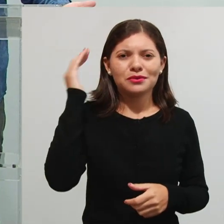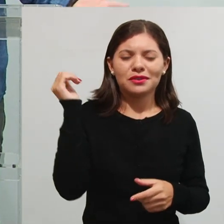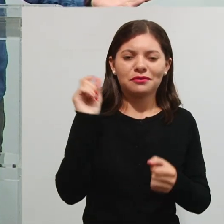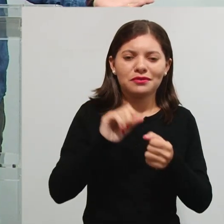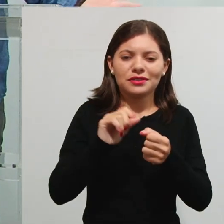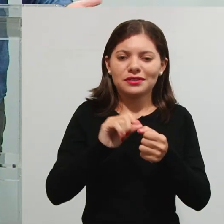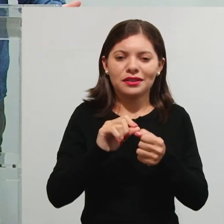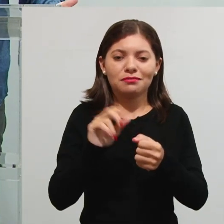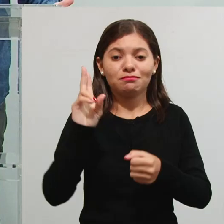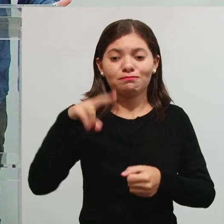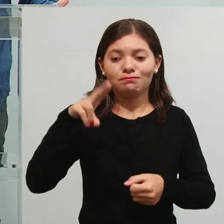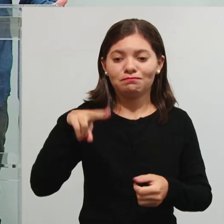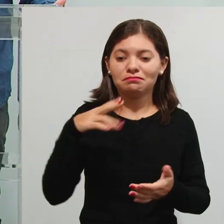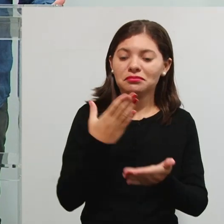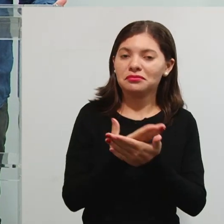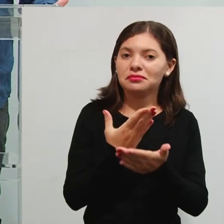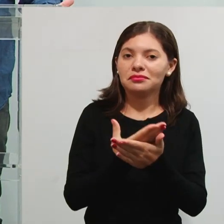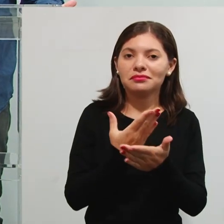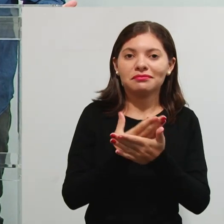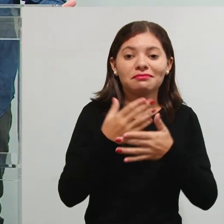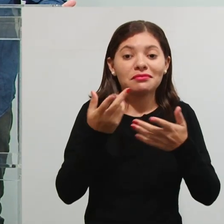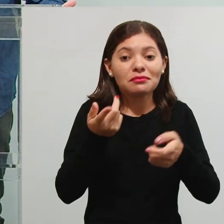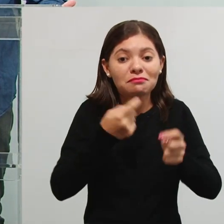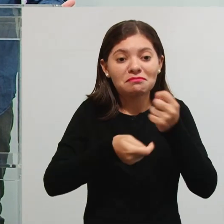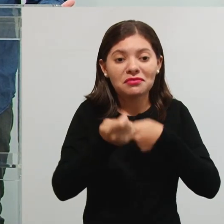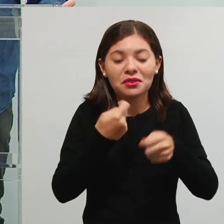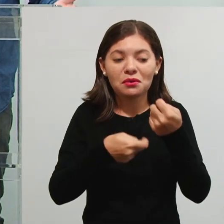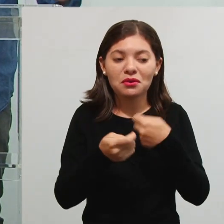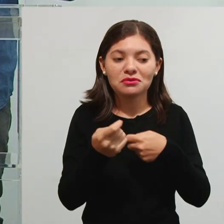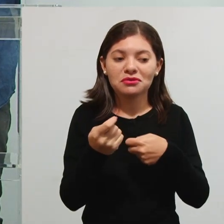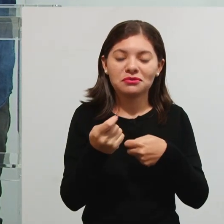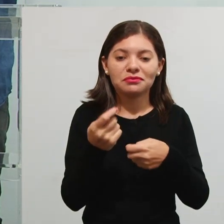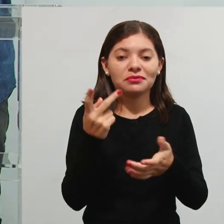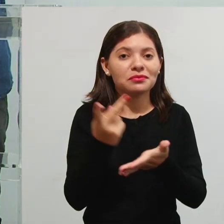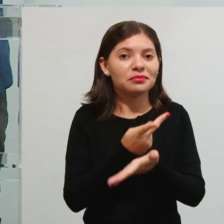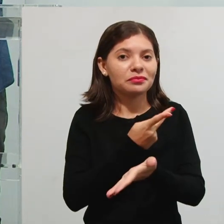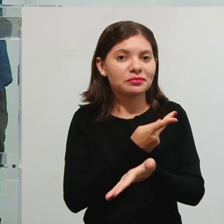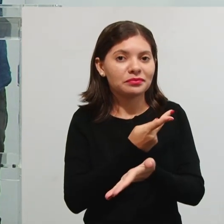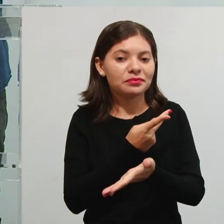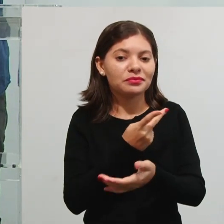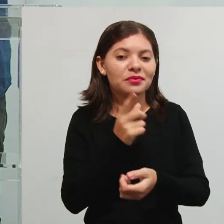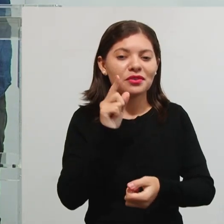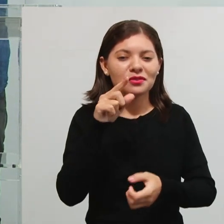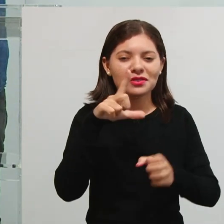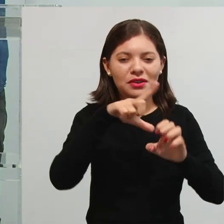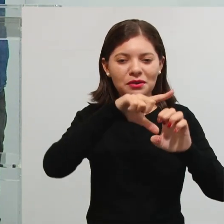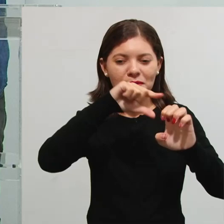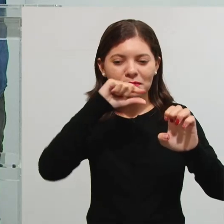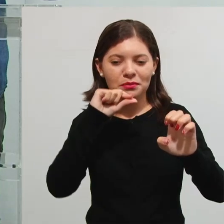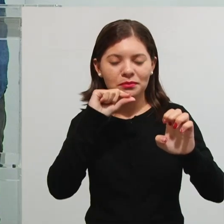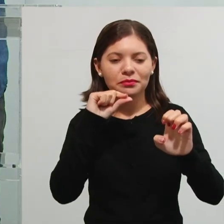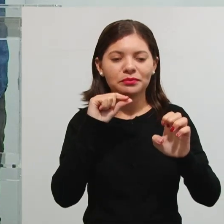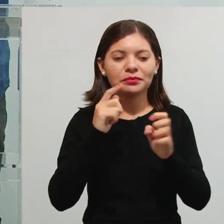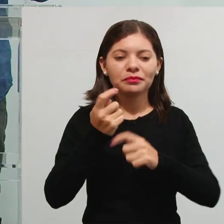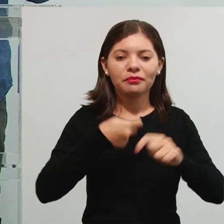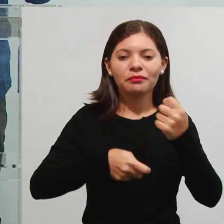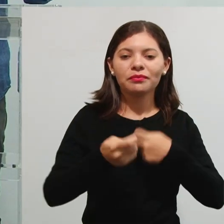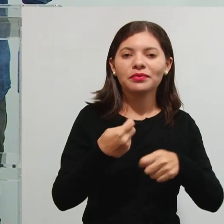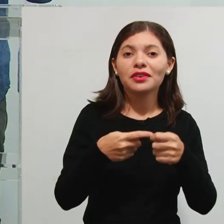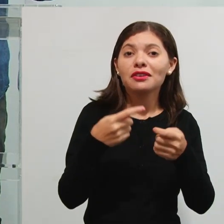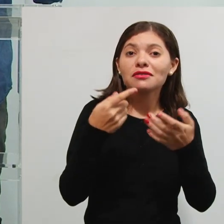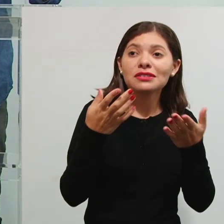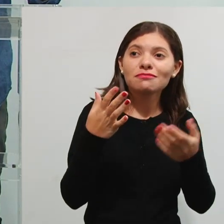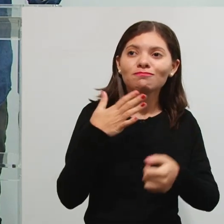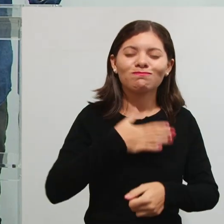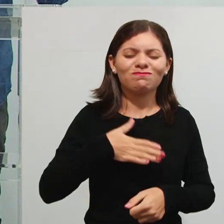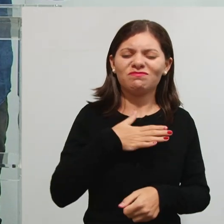estudou. Olha só, provavelmente esse negócio não vai dar certo. Porque se você é o empreendedor desse negócio e você mesmo